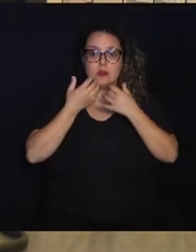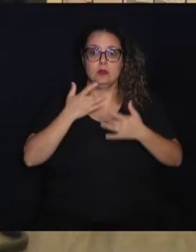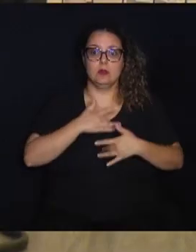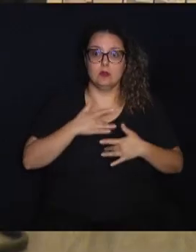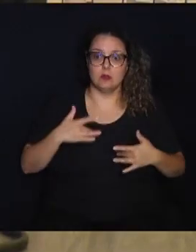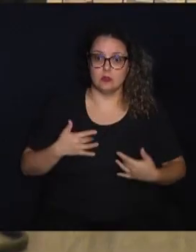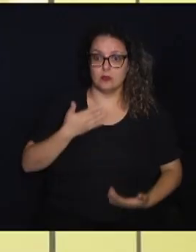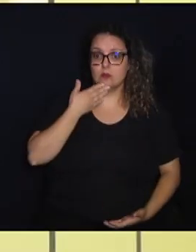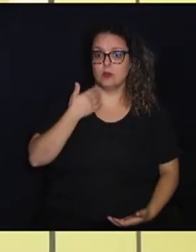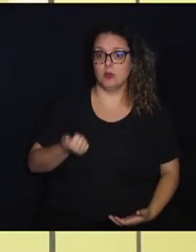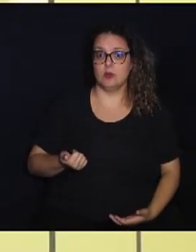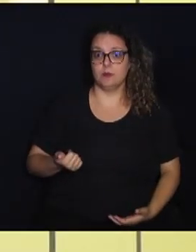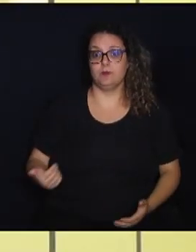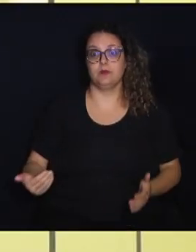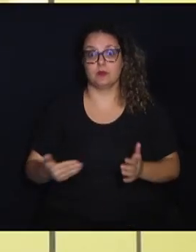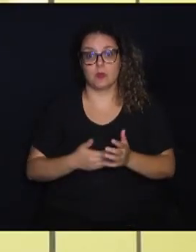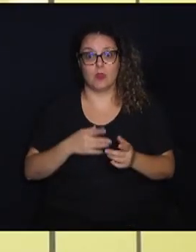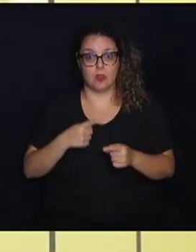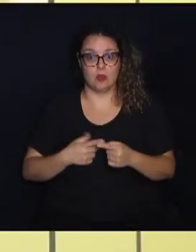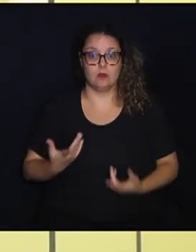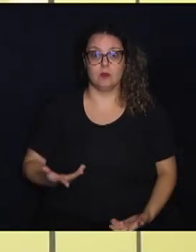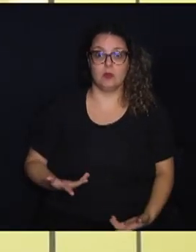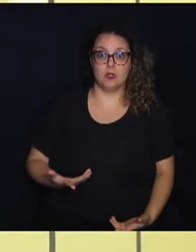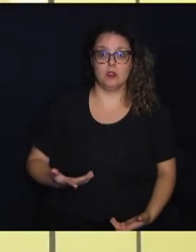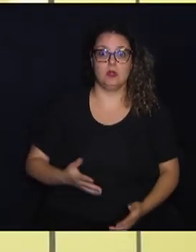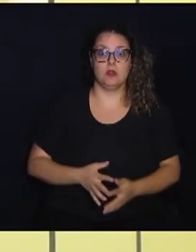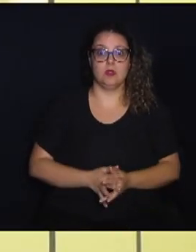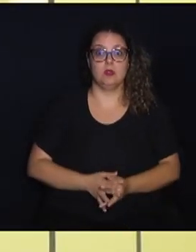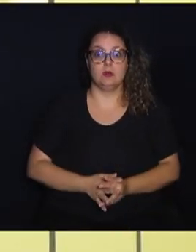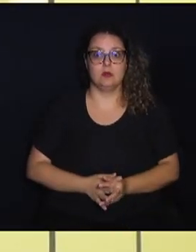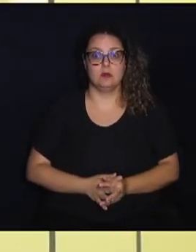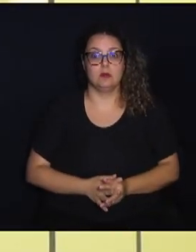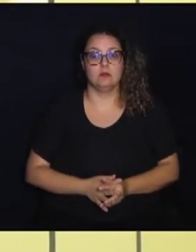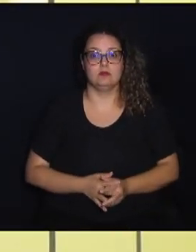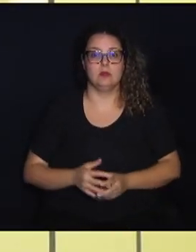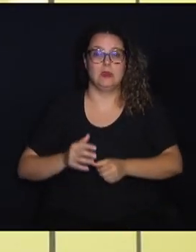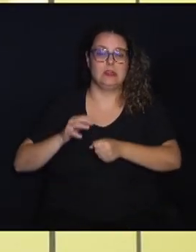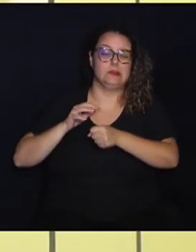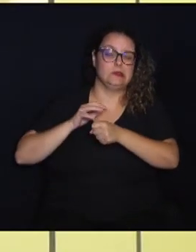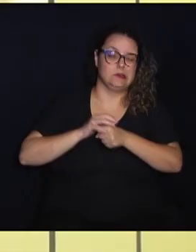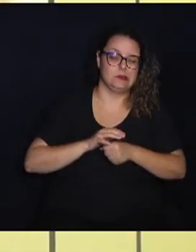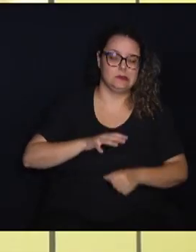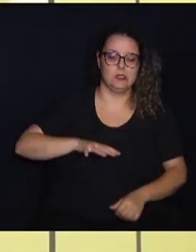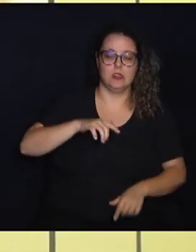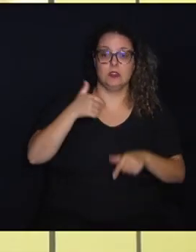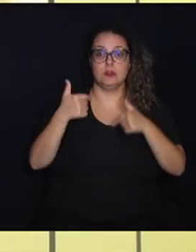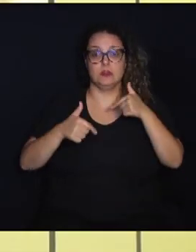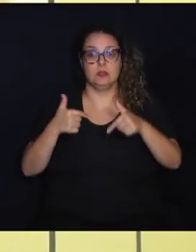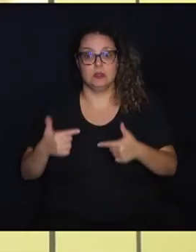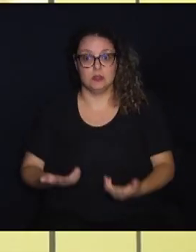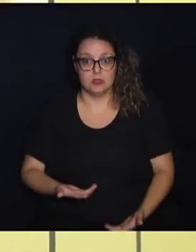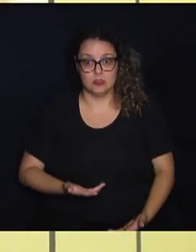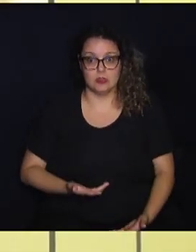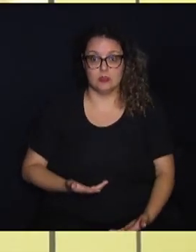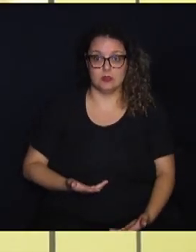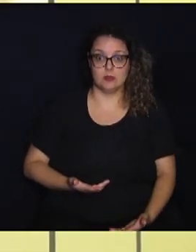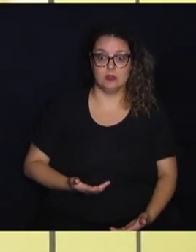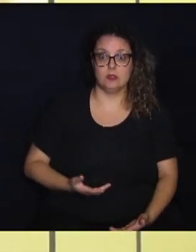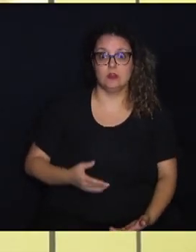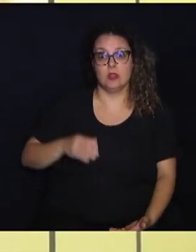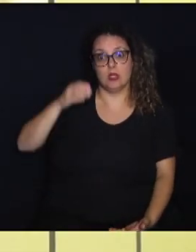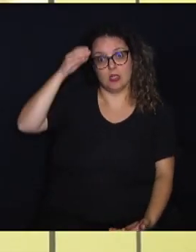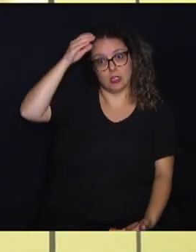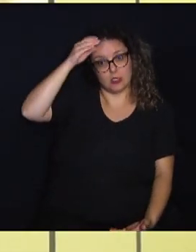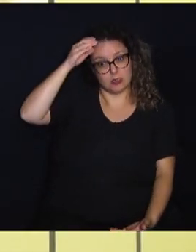melhor, até porque a pressão, né, que as pessoas sofrem no mercado de trabalho, a pressão